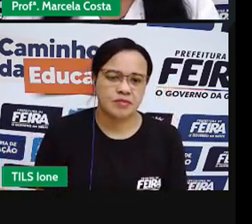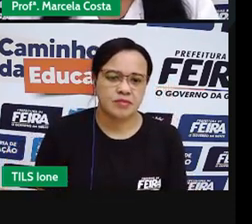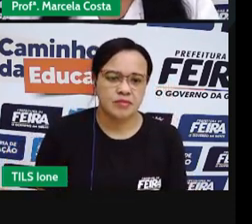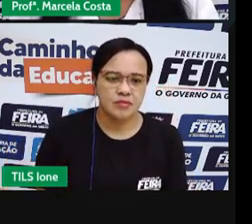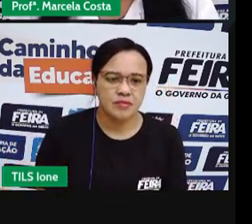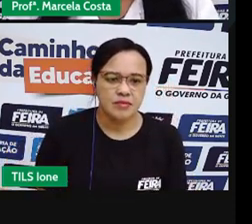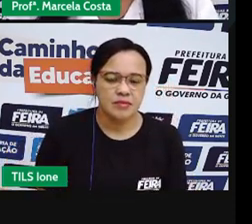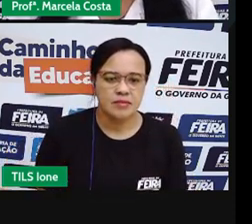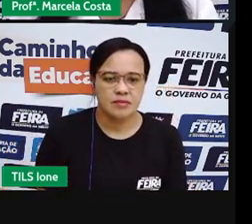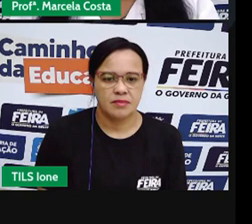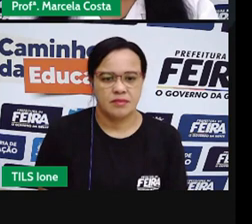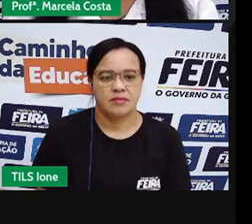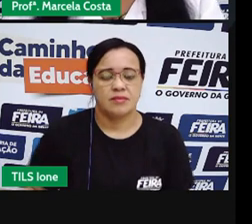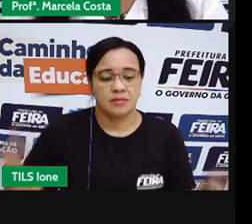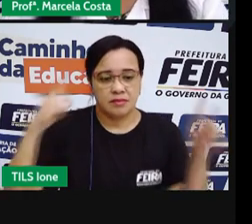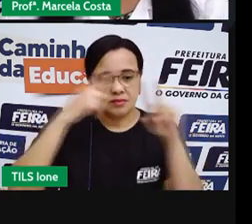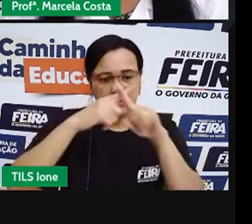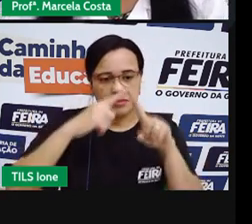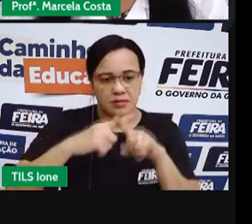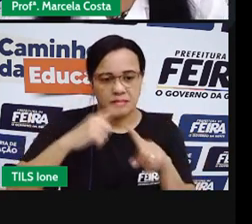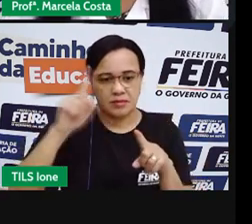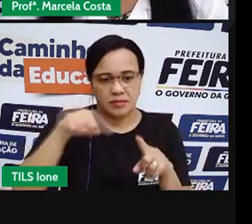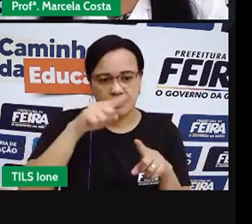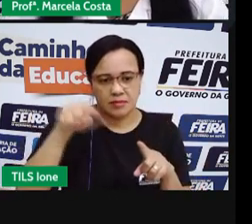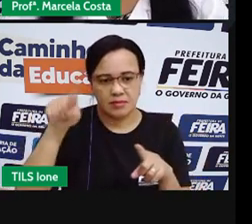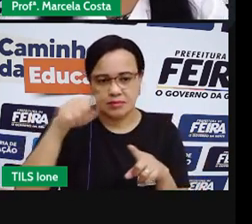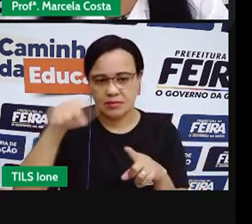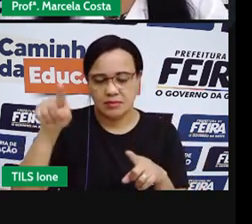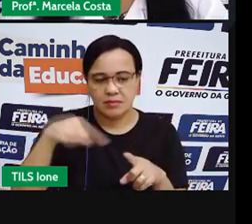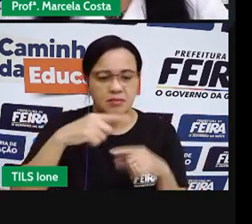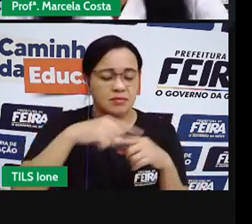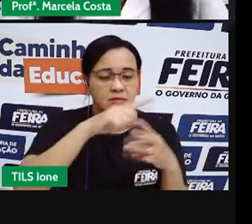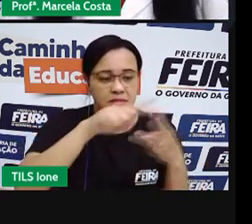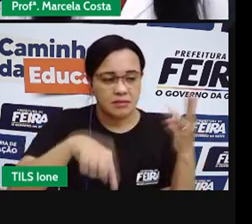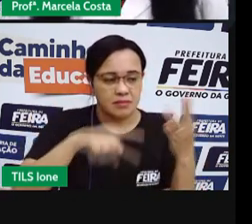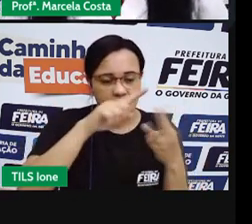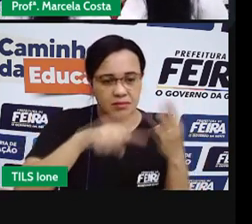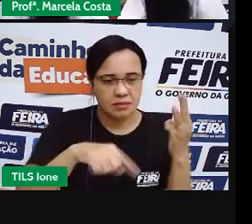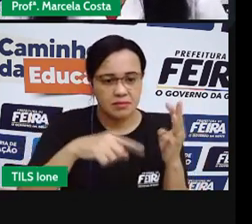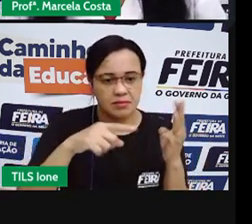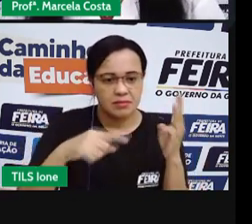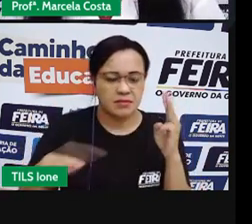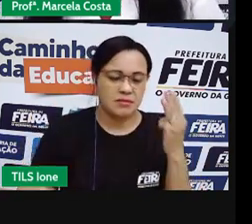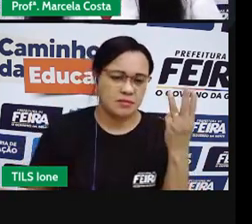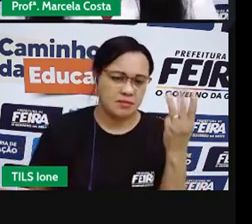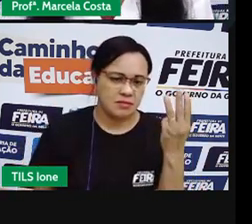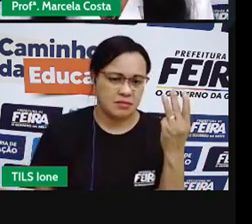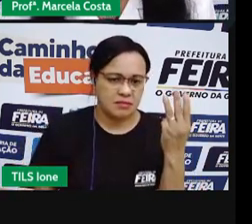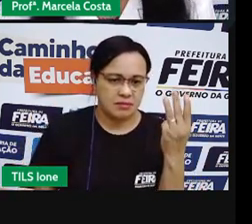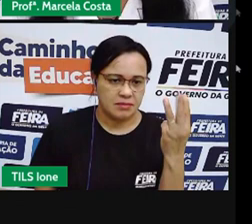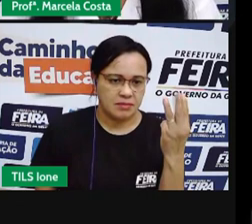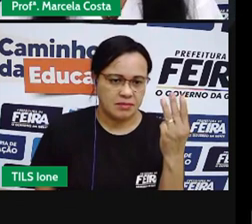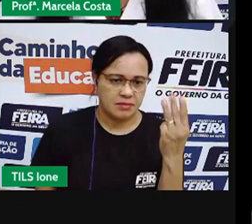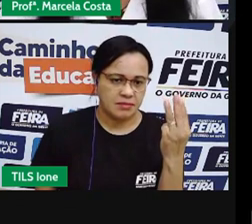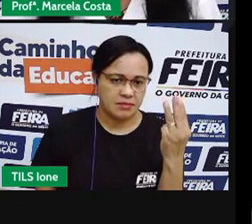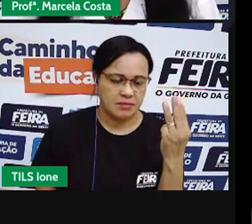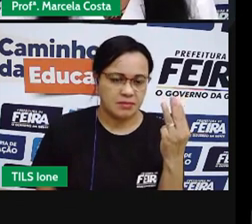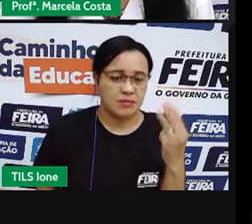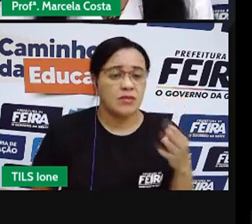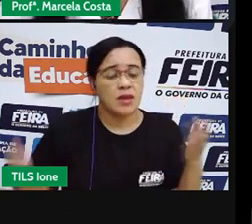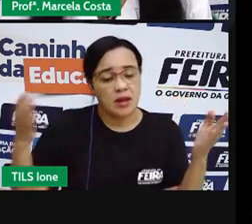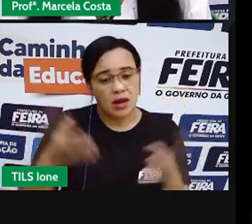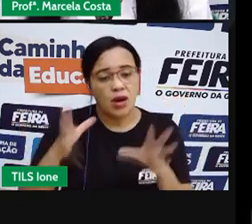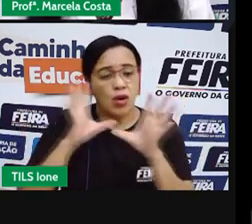Fiz um risco aí, um X, para marcar os ovos que diminuíram. E agora a gente vai